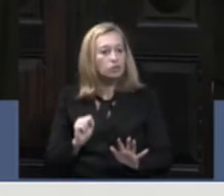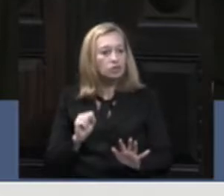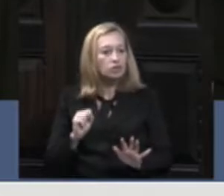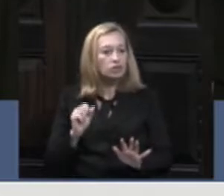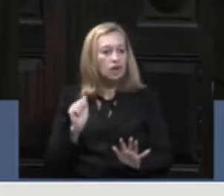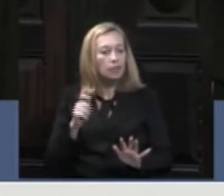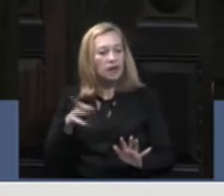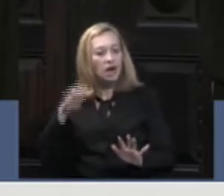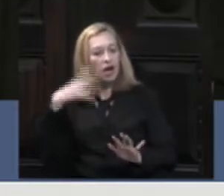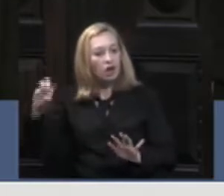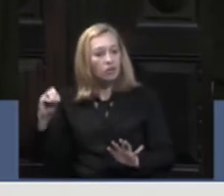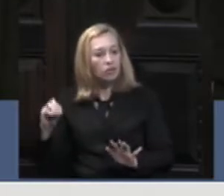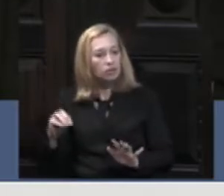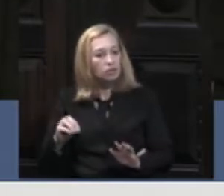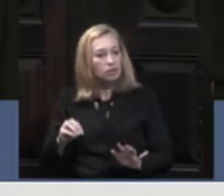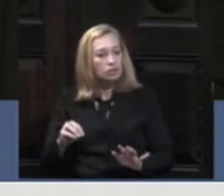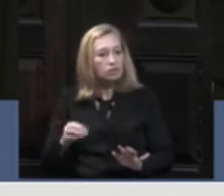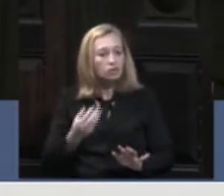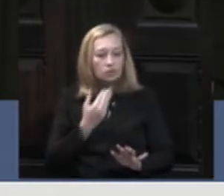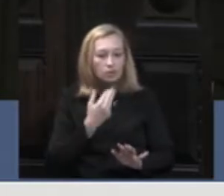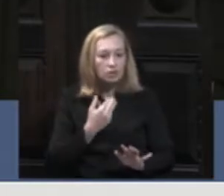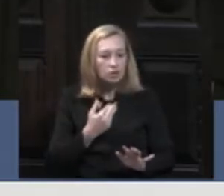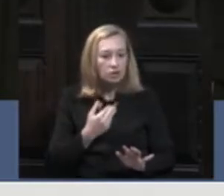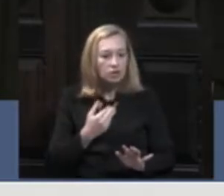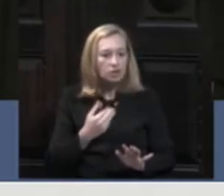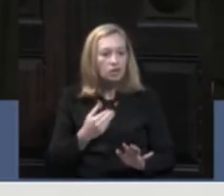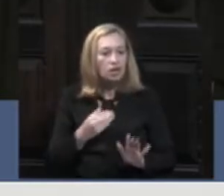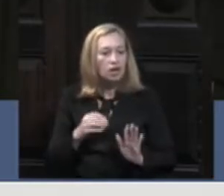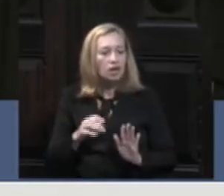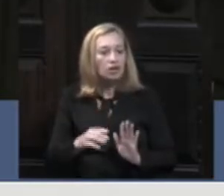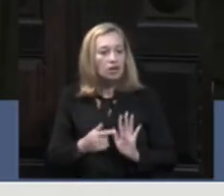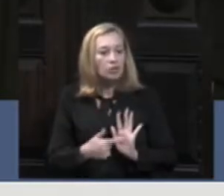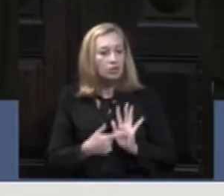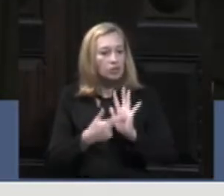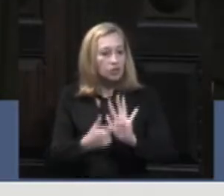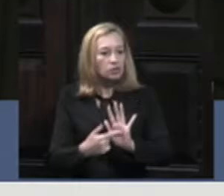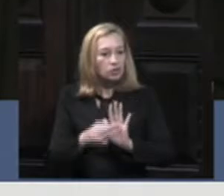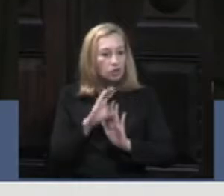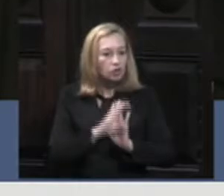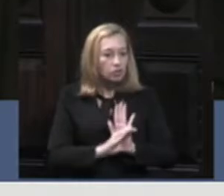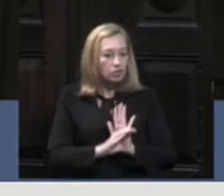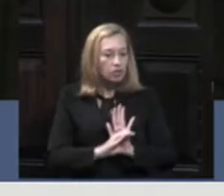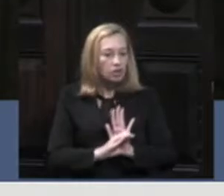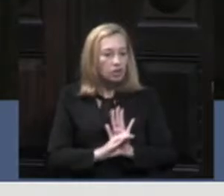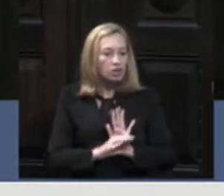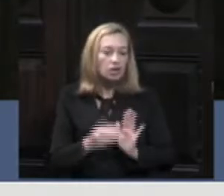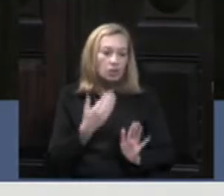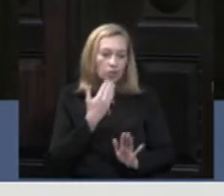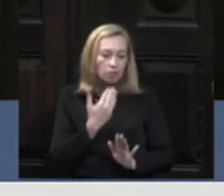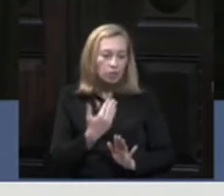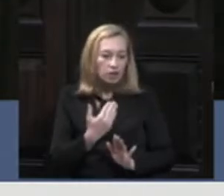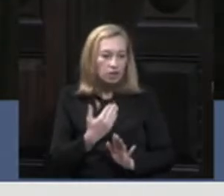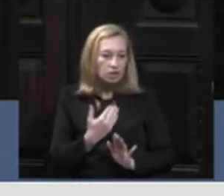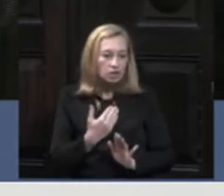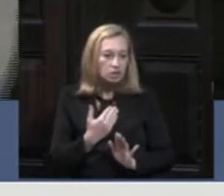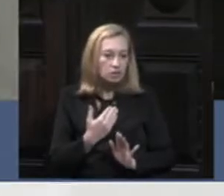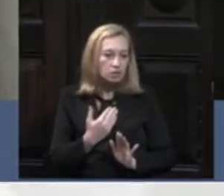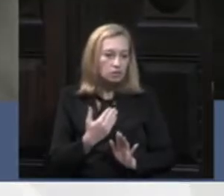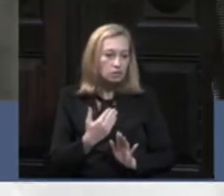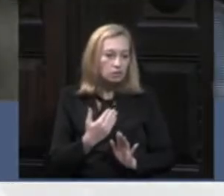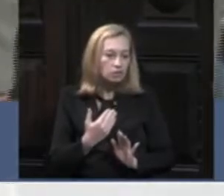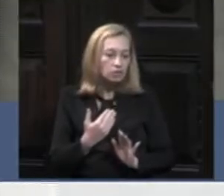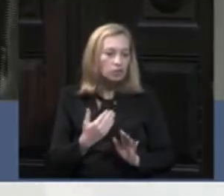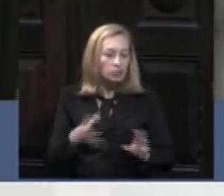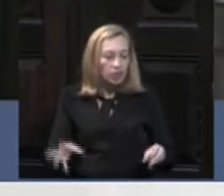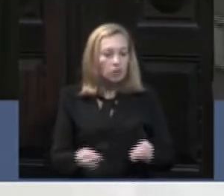claro, né, que o deputado Marcos Abraão apresentou uma emenda e eu quero fortalecer aqui exatamente essa situação do município de Petrópolis,